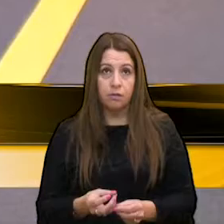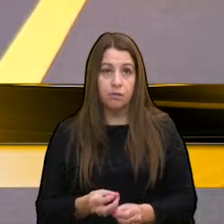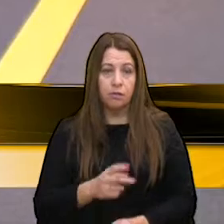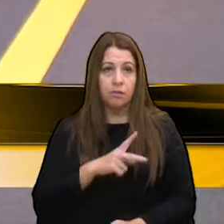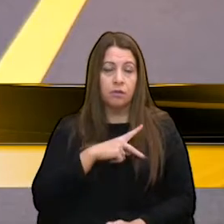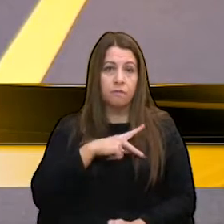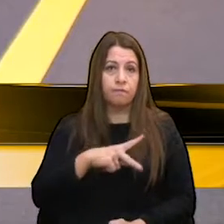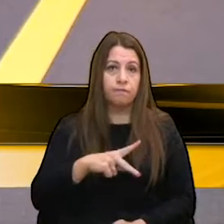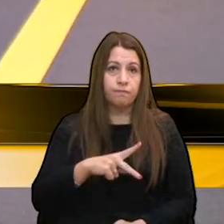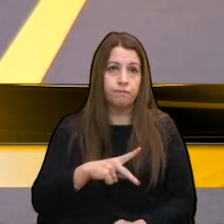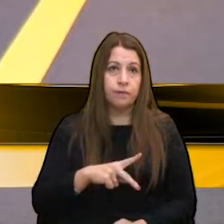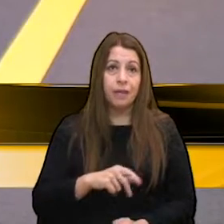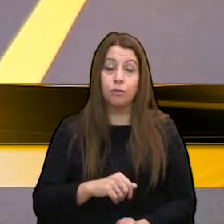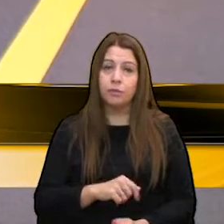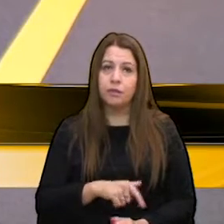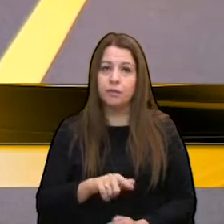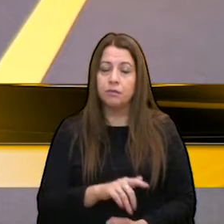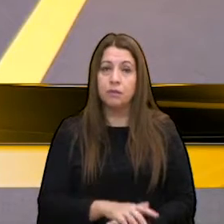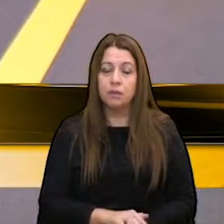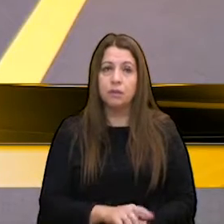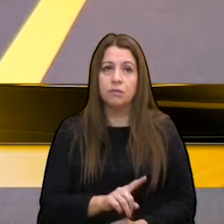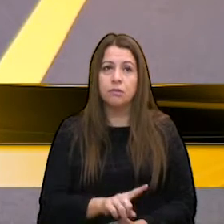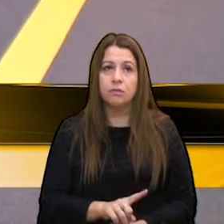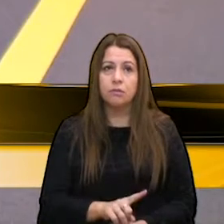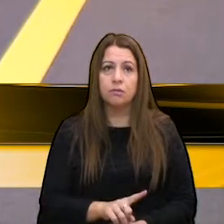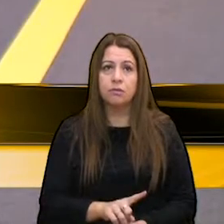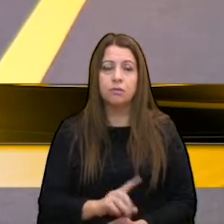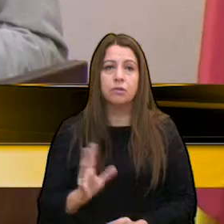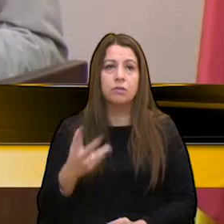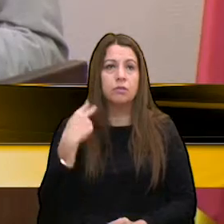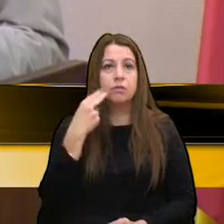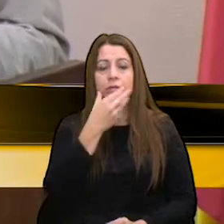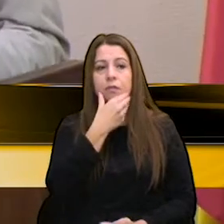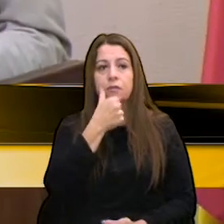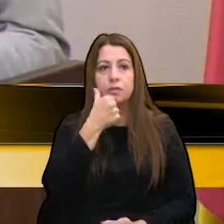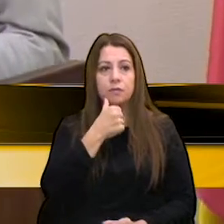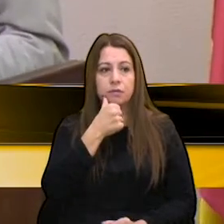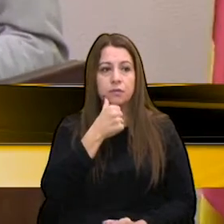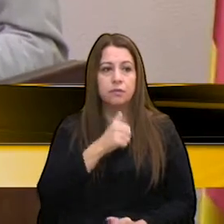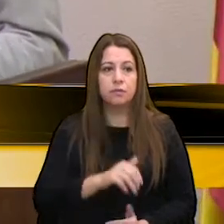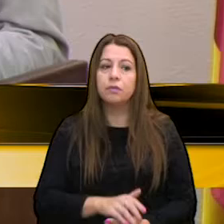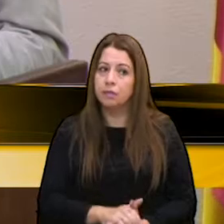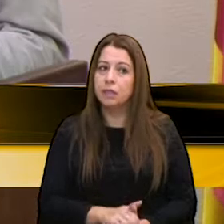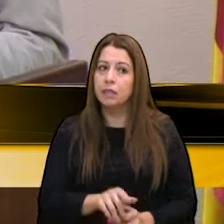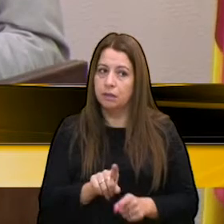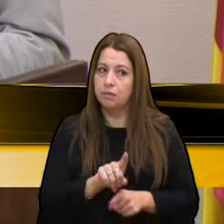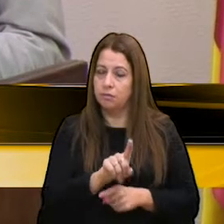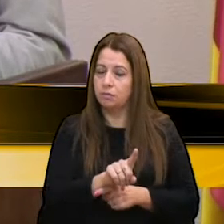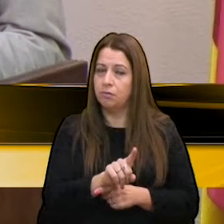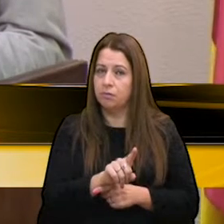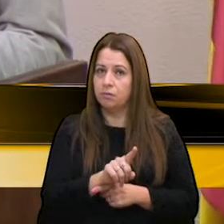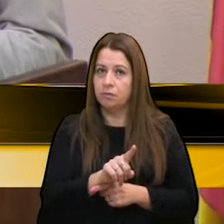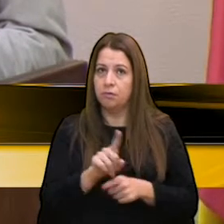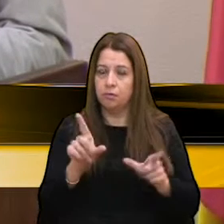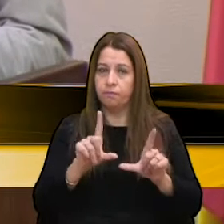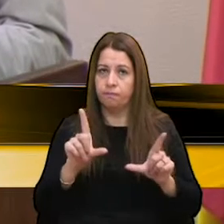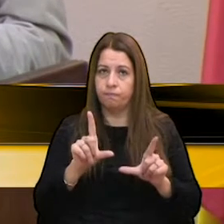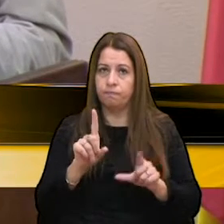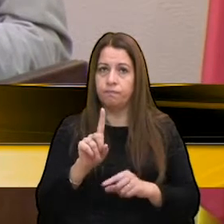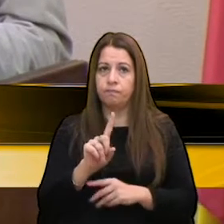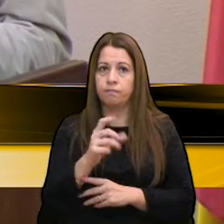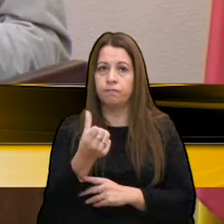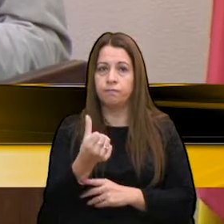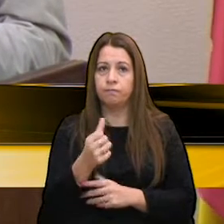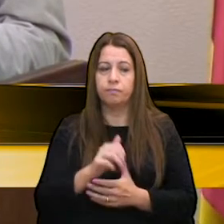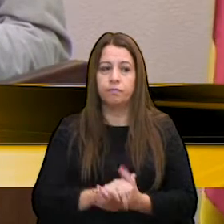Senhor presidente, senhoras e senhores vereadores, ao canal 16,